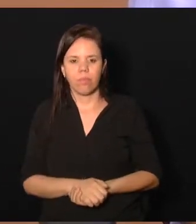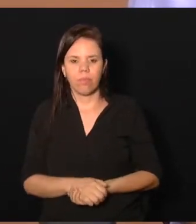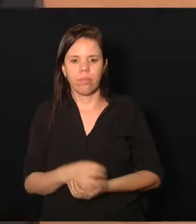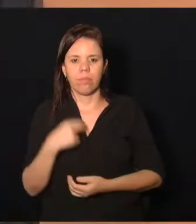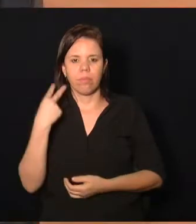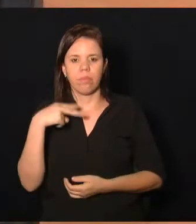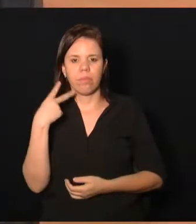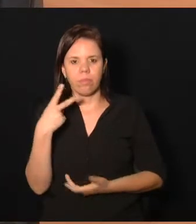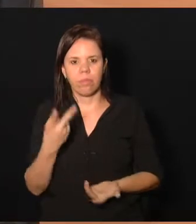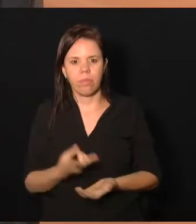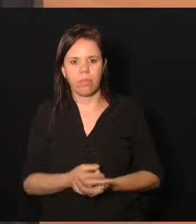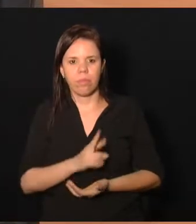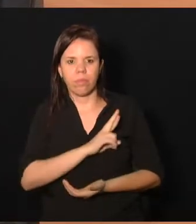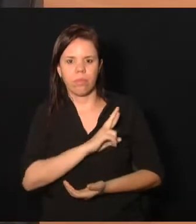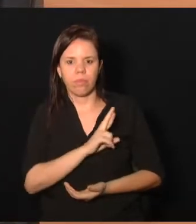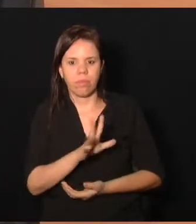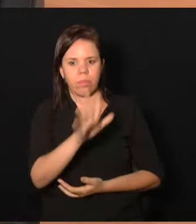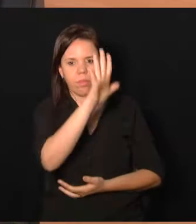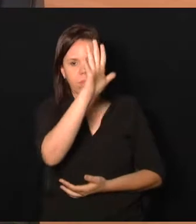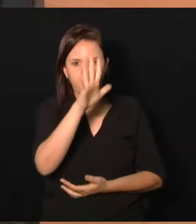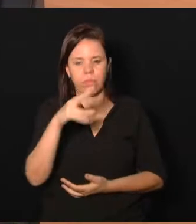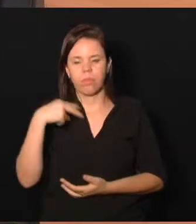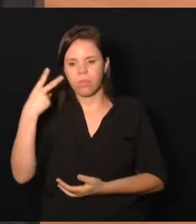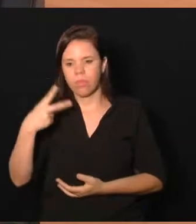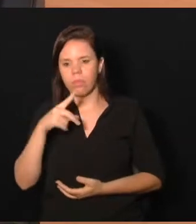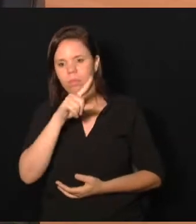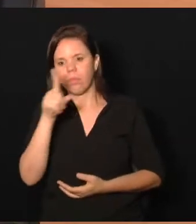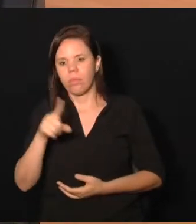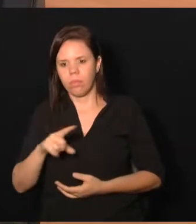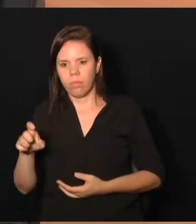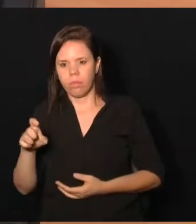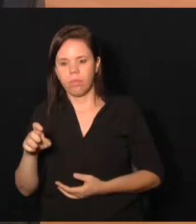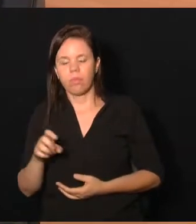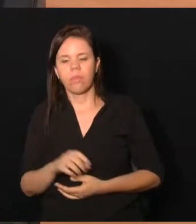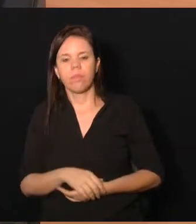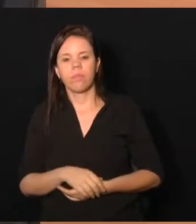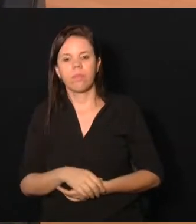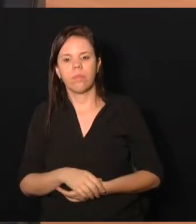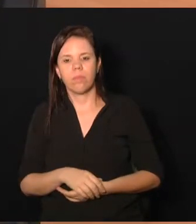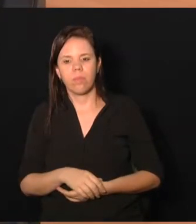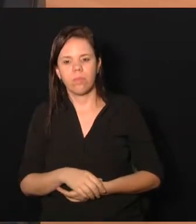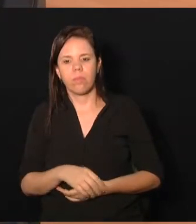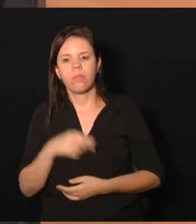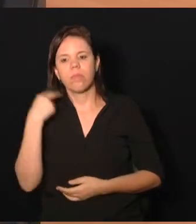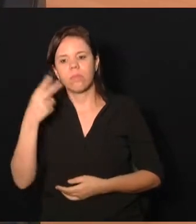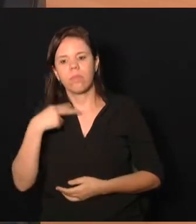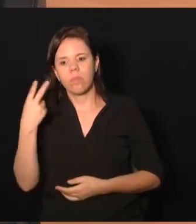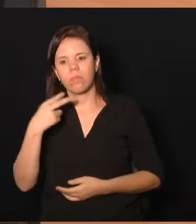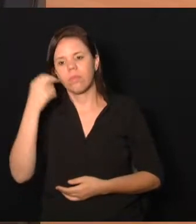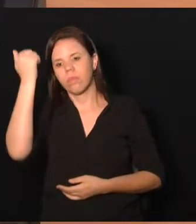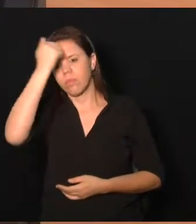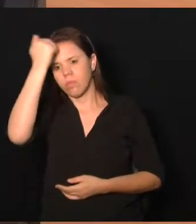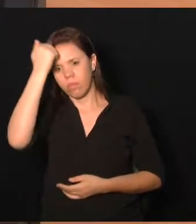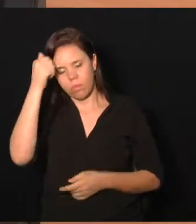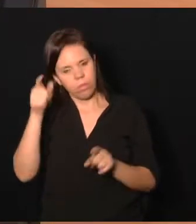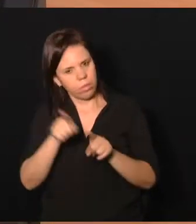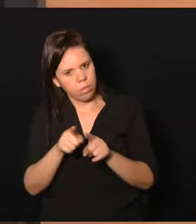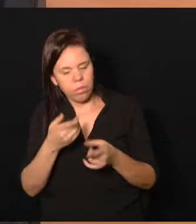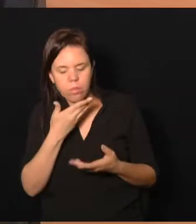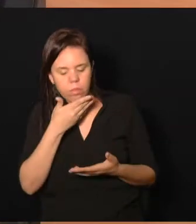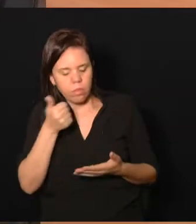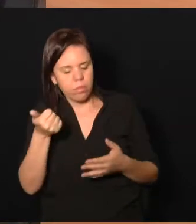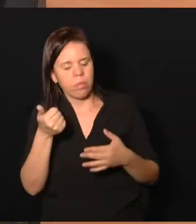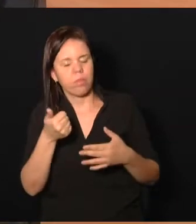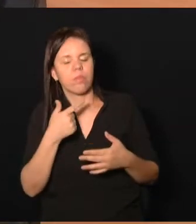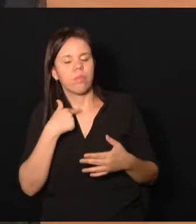Vereador Rubens Gás, vereador José Carlos, vereador Ailton também dedico aí melhoras à sua